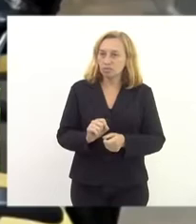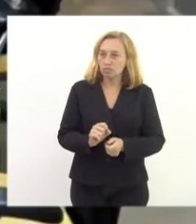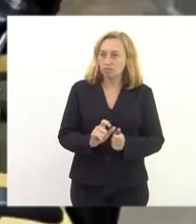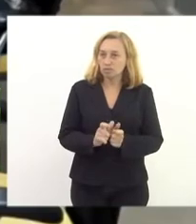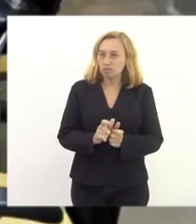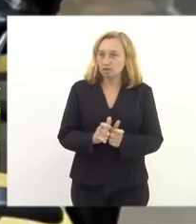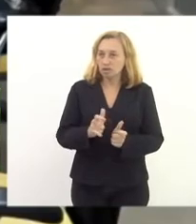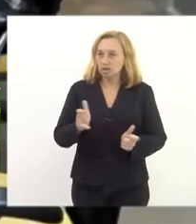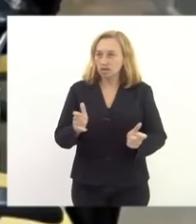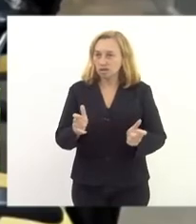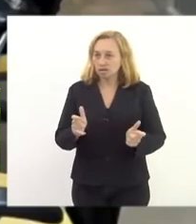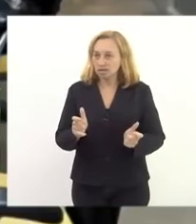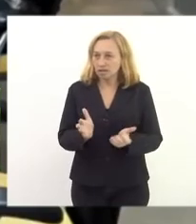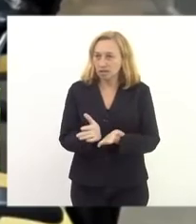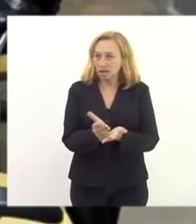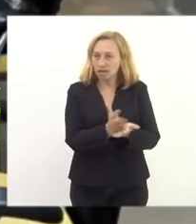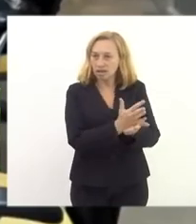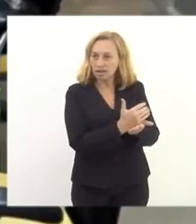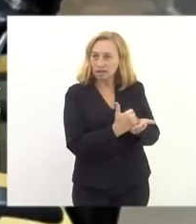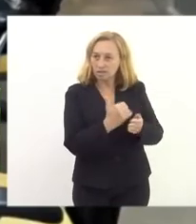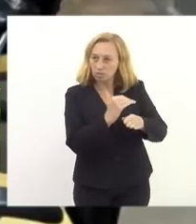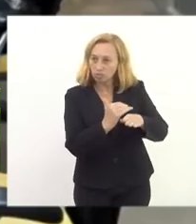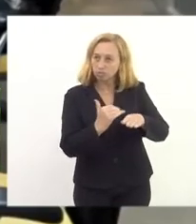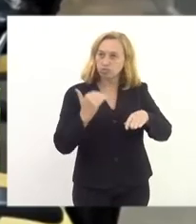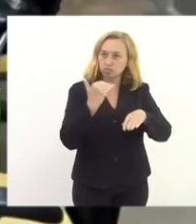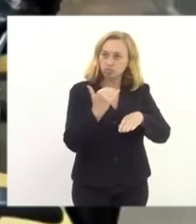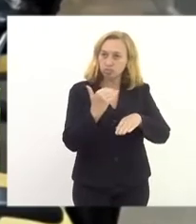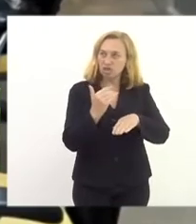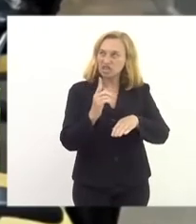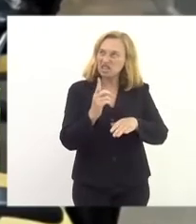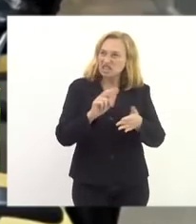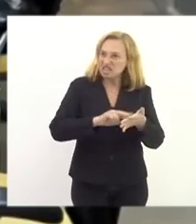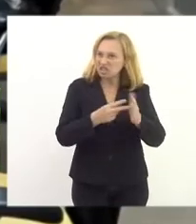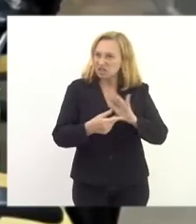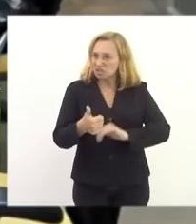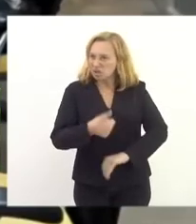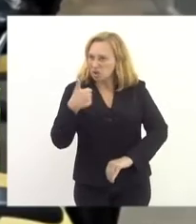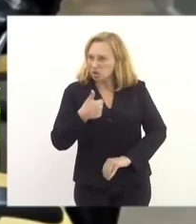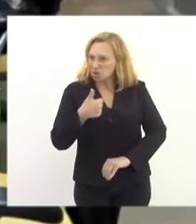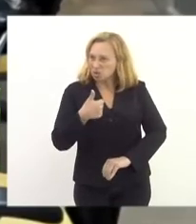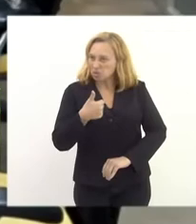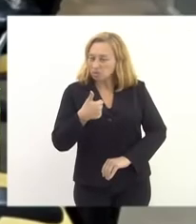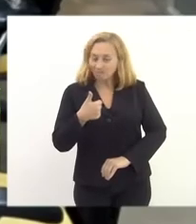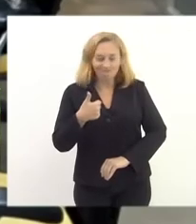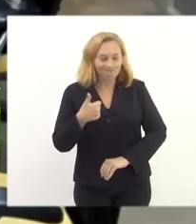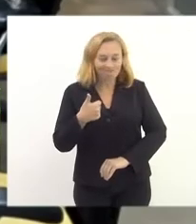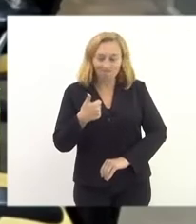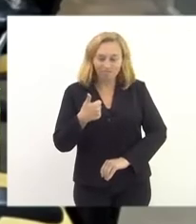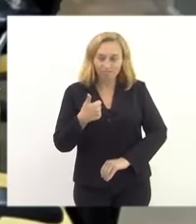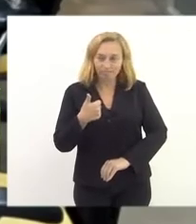inflação, a arrecadação dá um salto. Isso não significa que a gente melhorou sensivelmente em relação